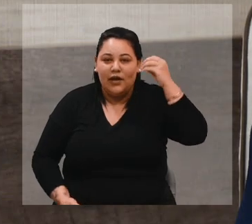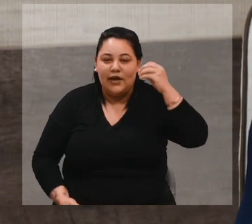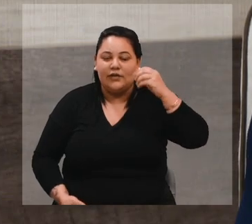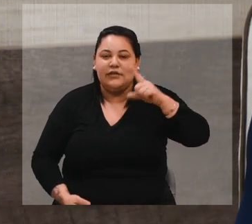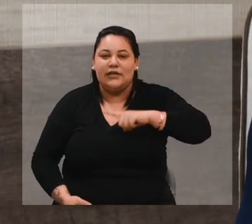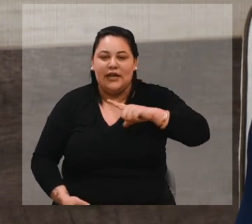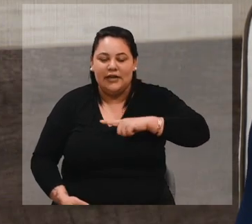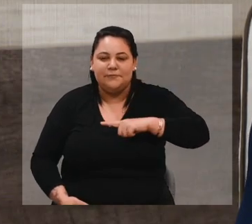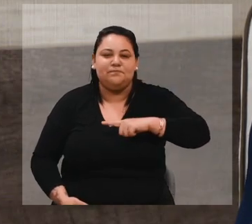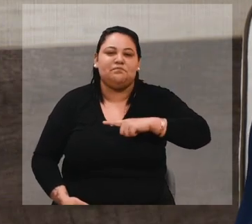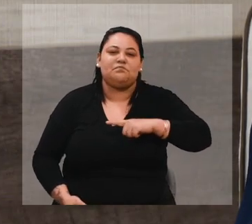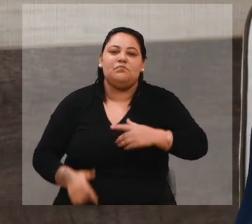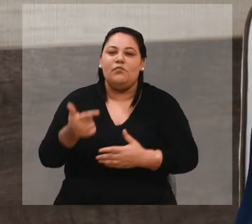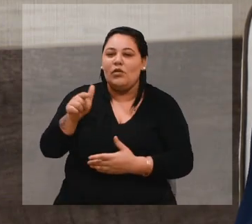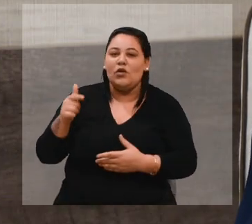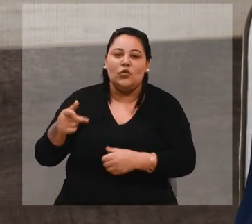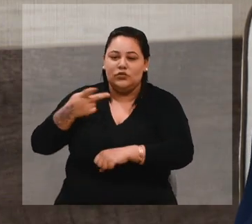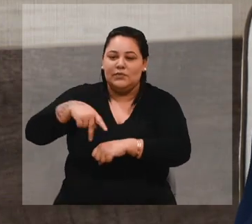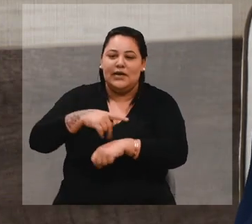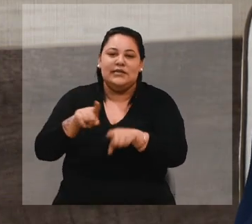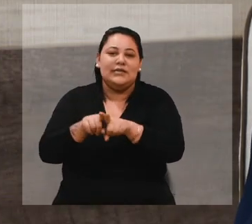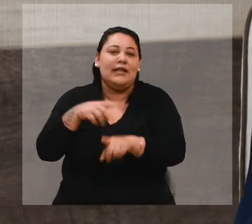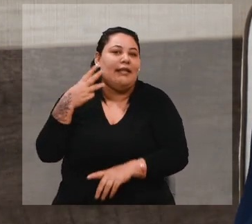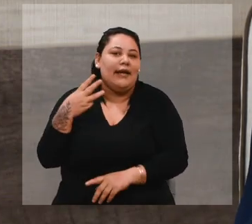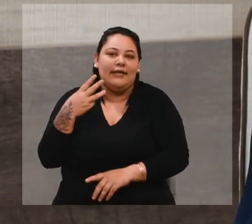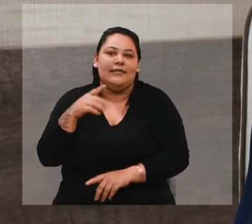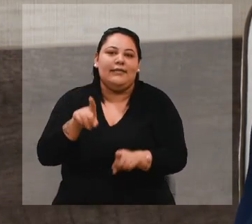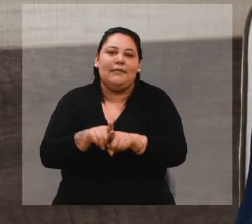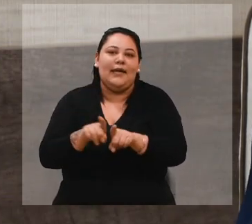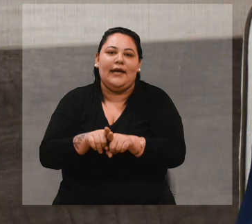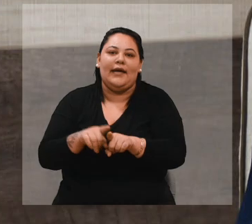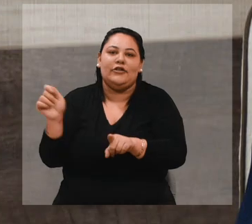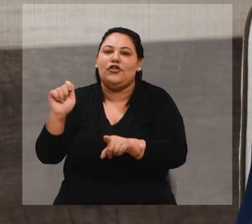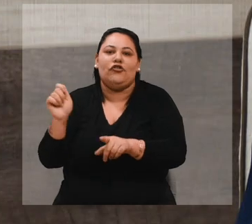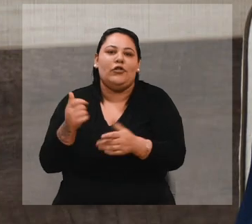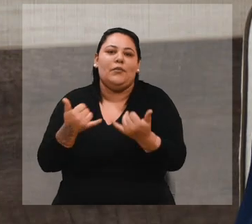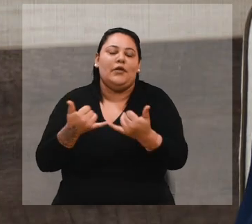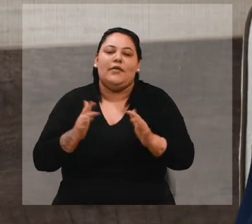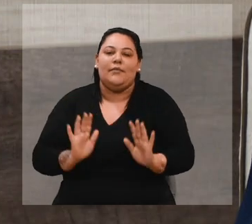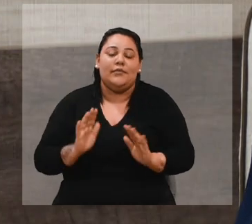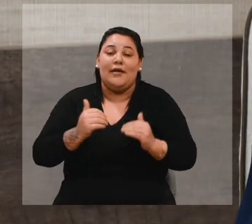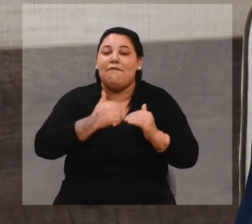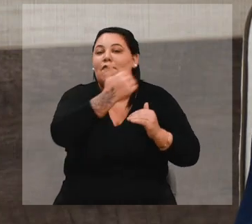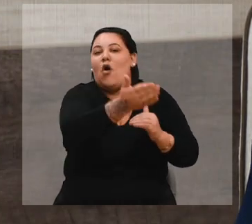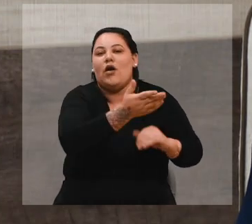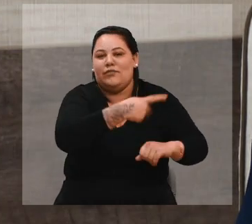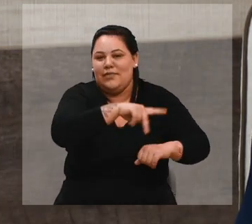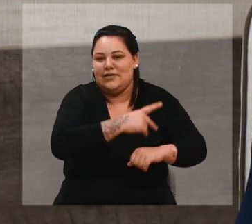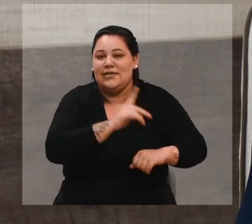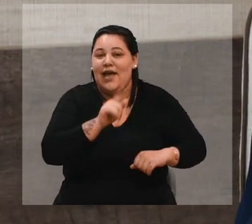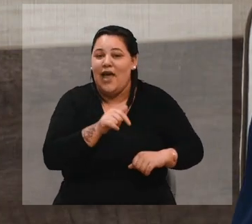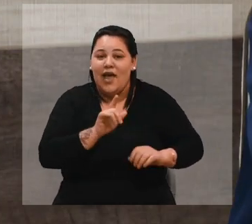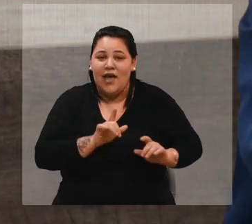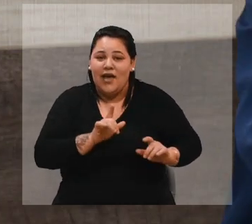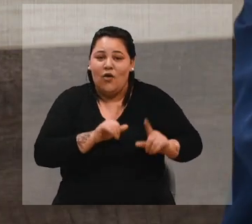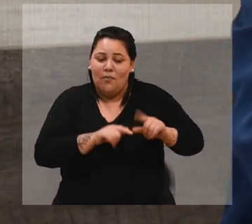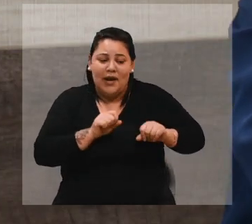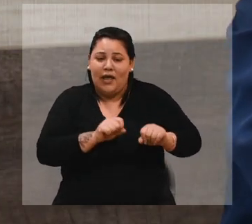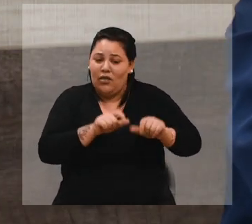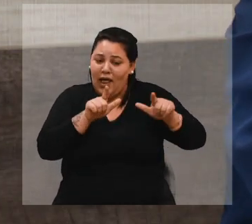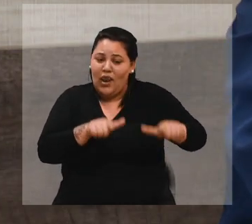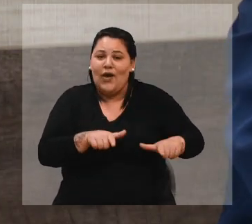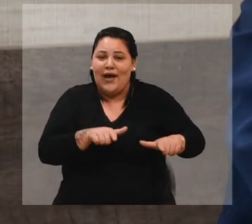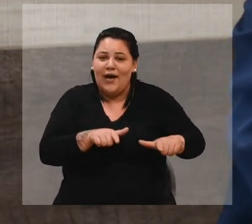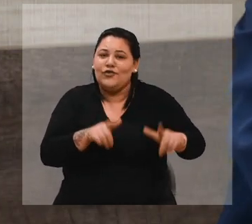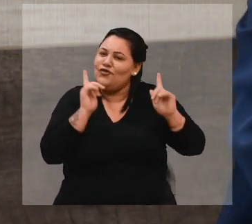tem, Montevidéu tem 3, e aí afora, né? Então, o mercado público é um local descolado, né? Bacana,